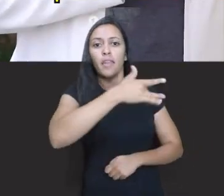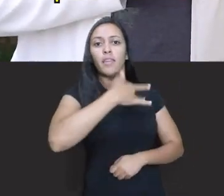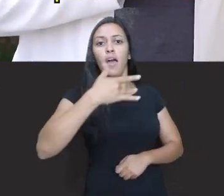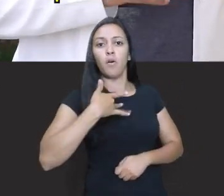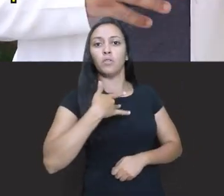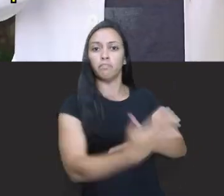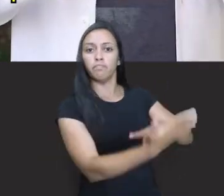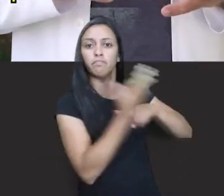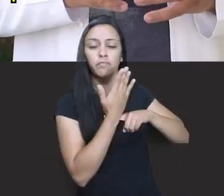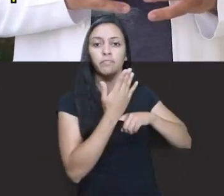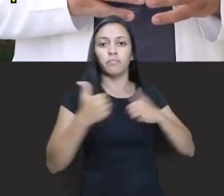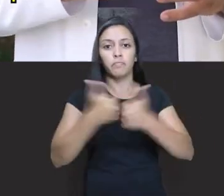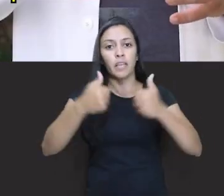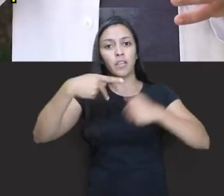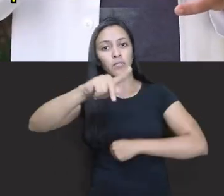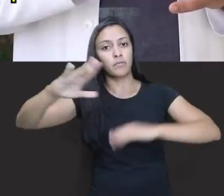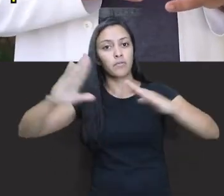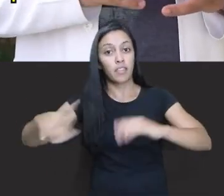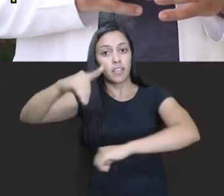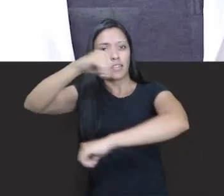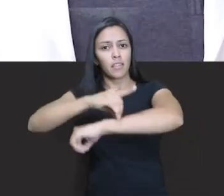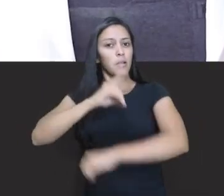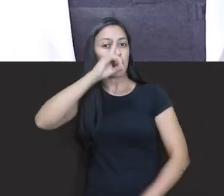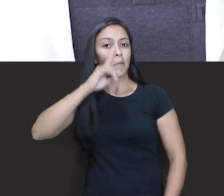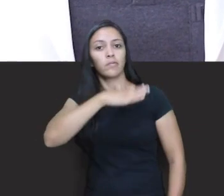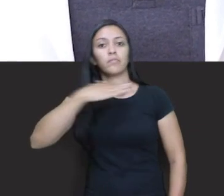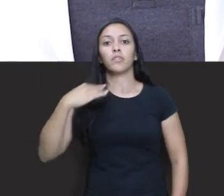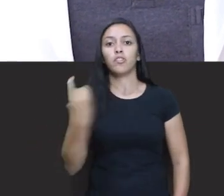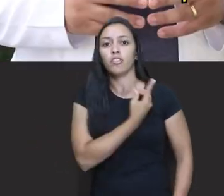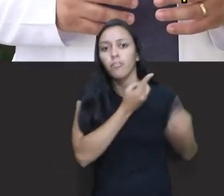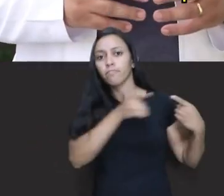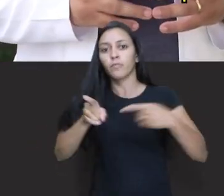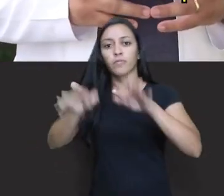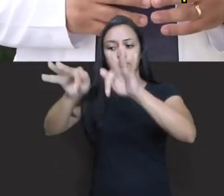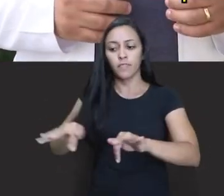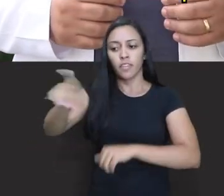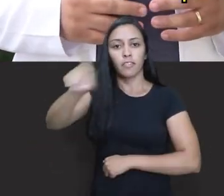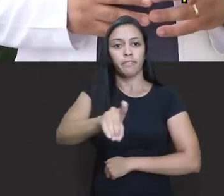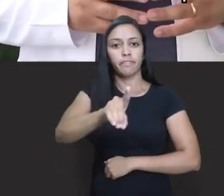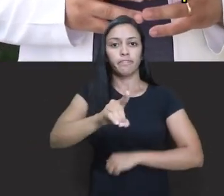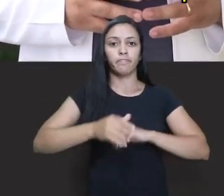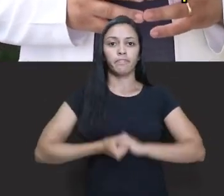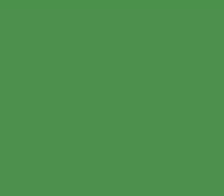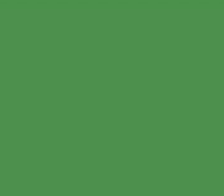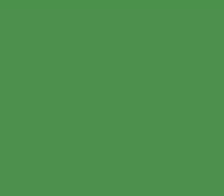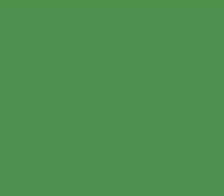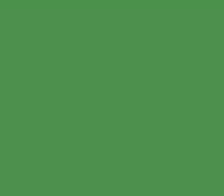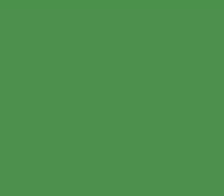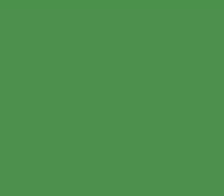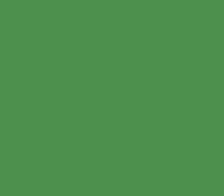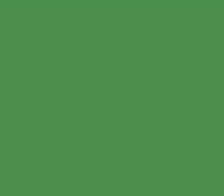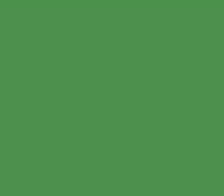imediatamente o posto de saúde ou unidade de saúde mais próxima de sua casa. Dengue mata, mas juntos vamos vencer o mosquito.